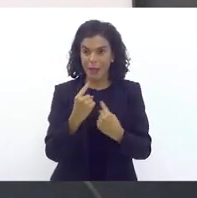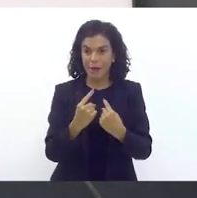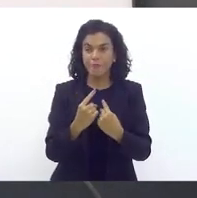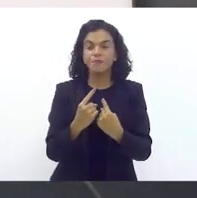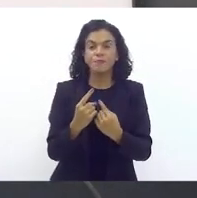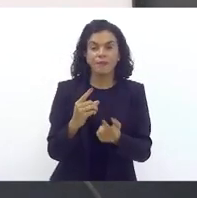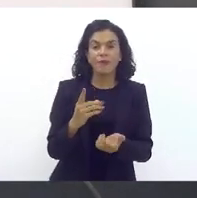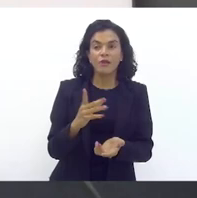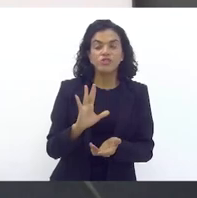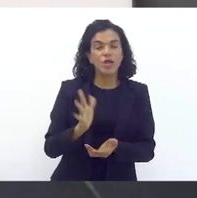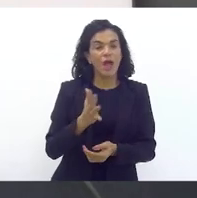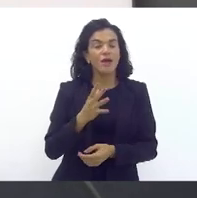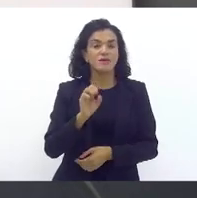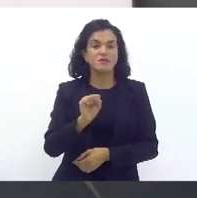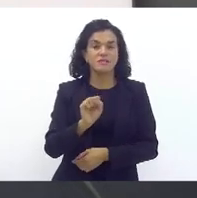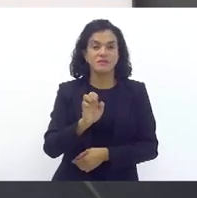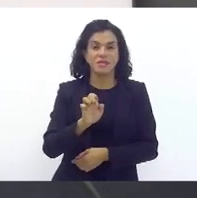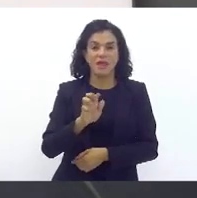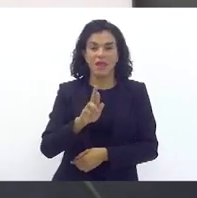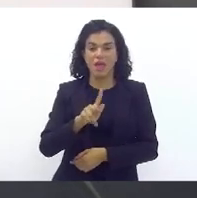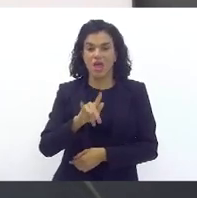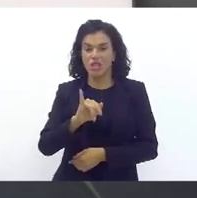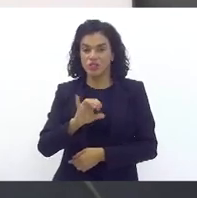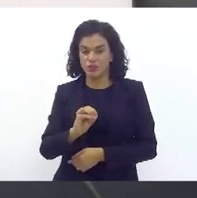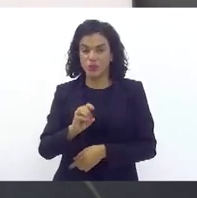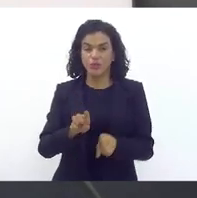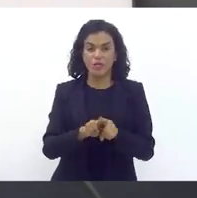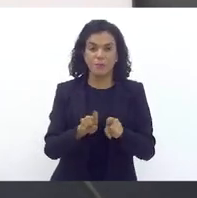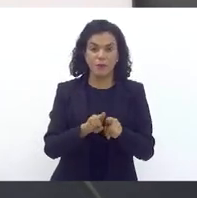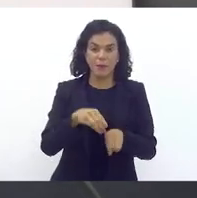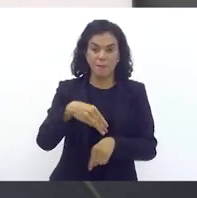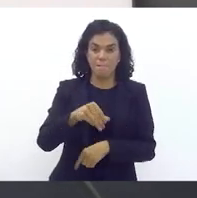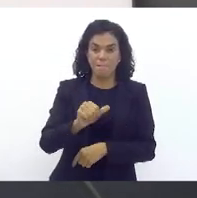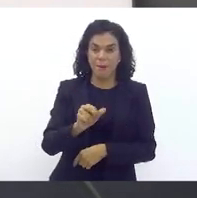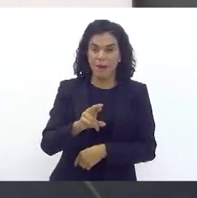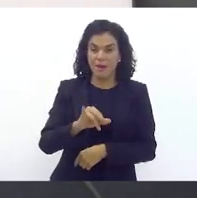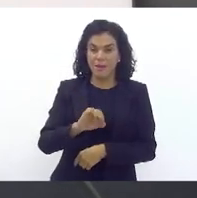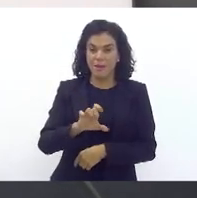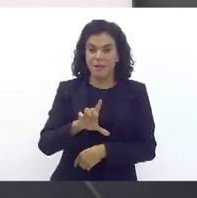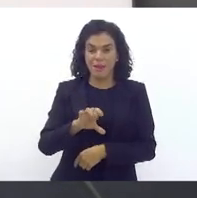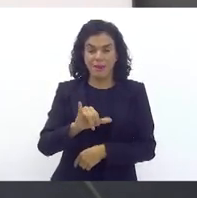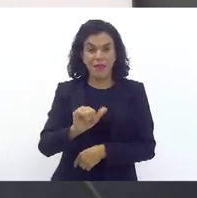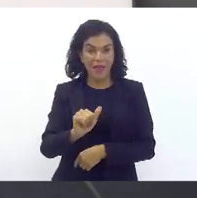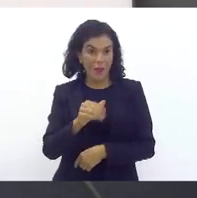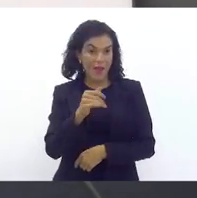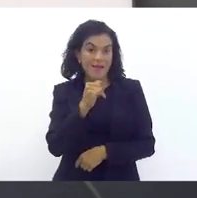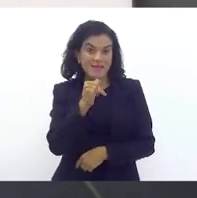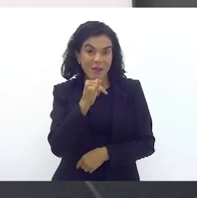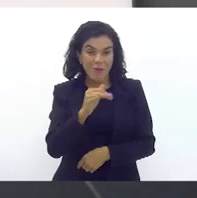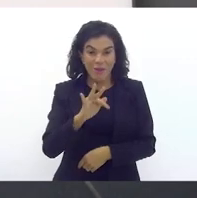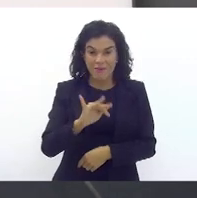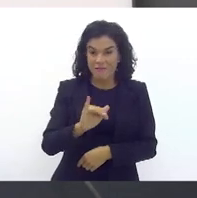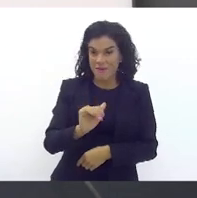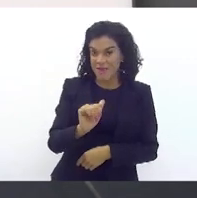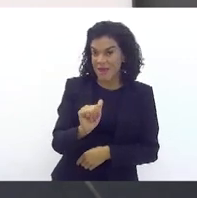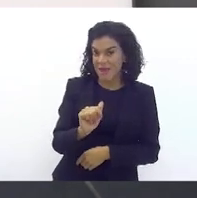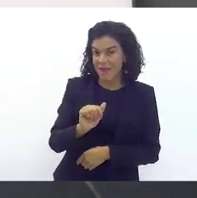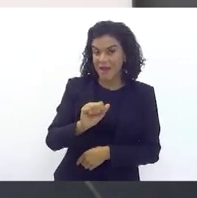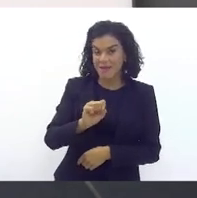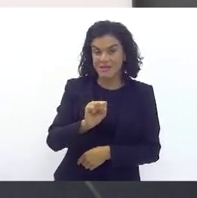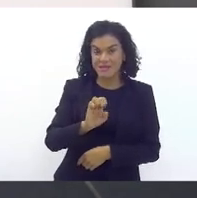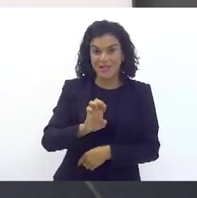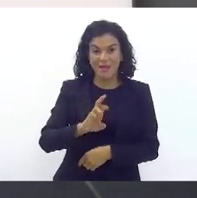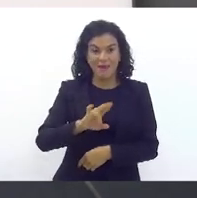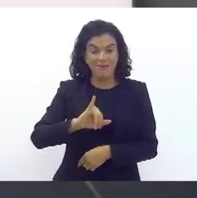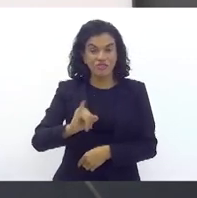está aqui, mas eu já tinha saudado o Edmilson, a Marilé, da Fiaserge. A Fiaserge, por exemplo, está com um problema grave, deputado.